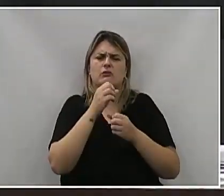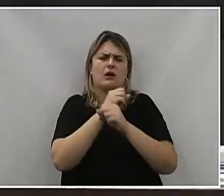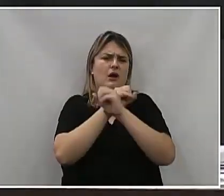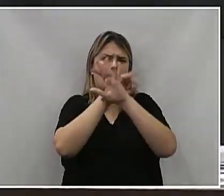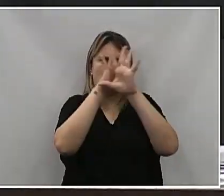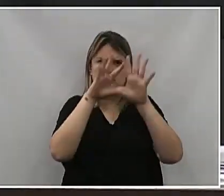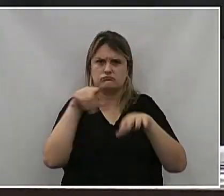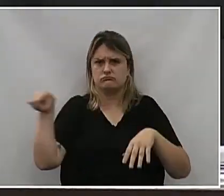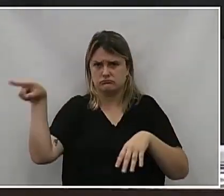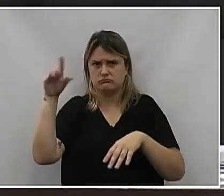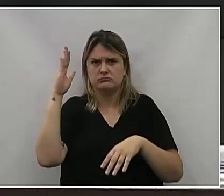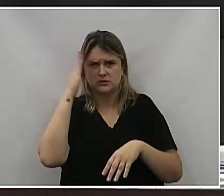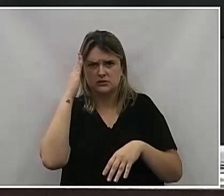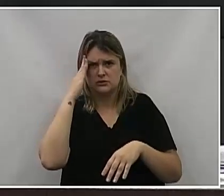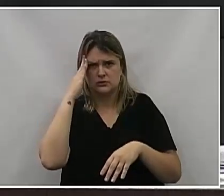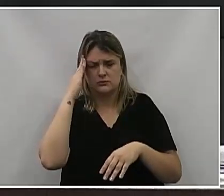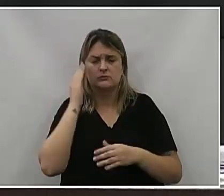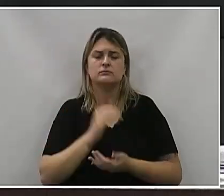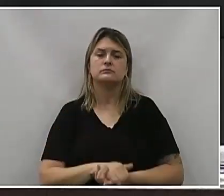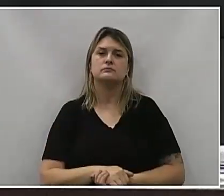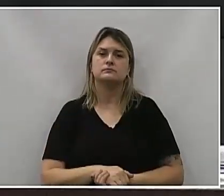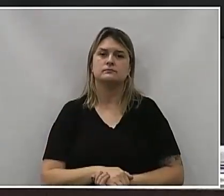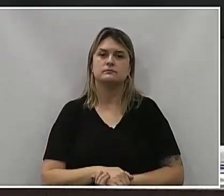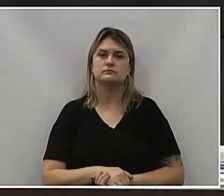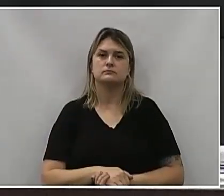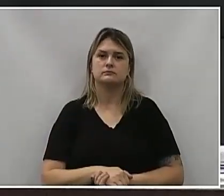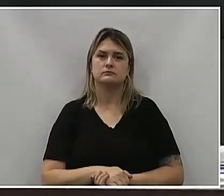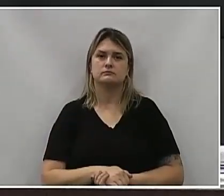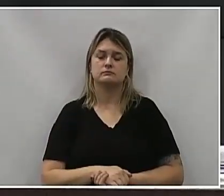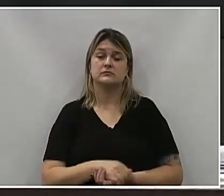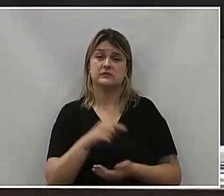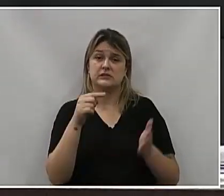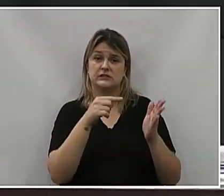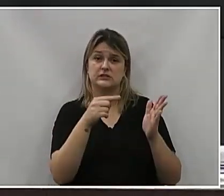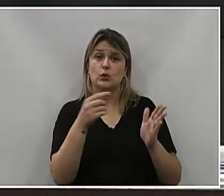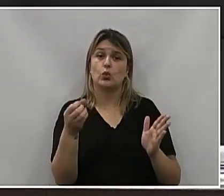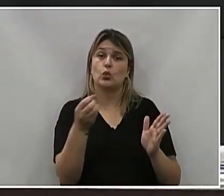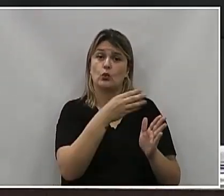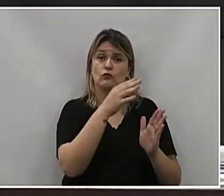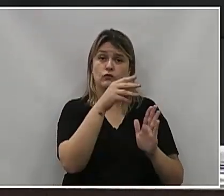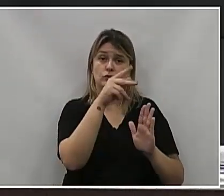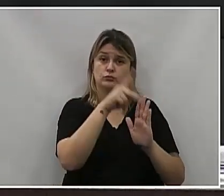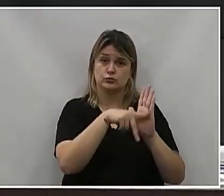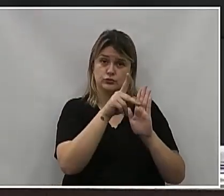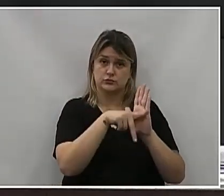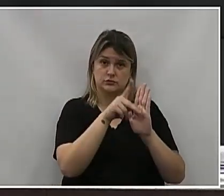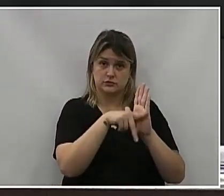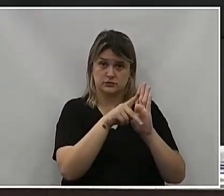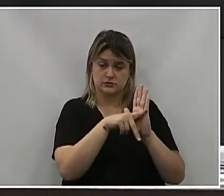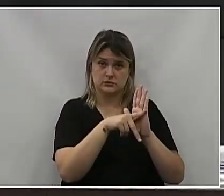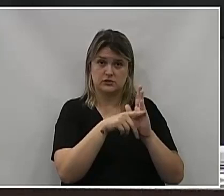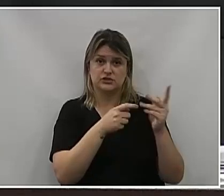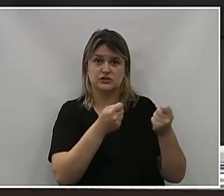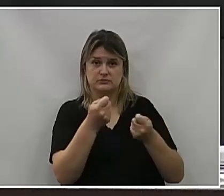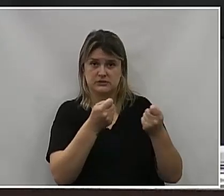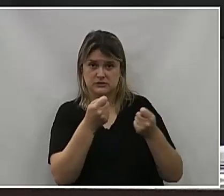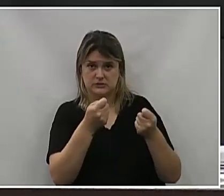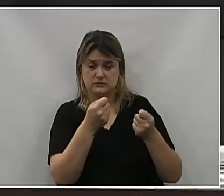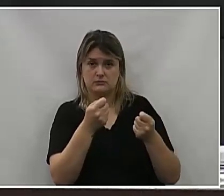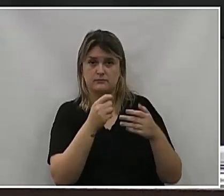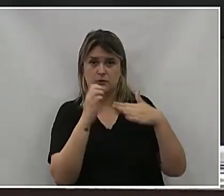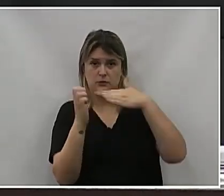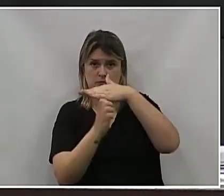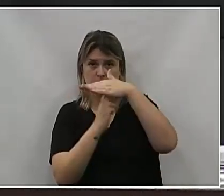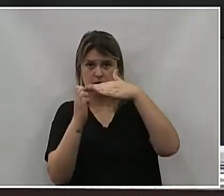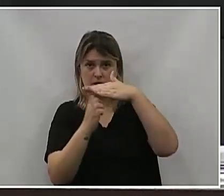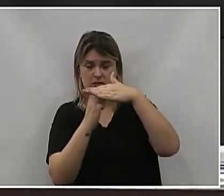de todos, bem esclarecido, que nesse novo projeto, pela administração, através da